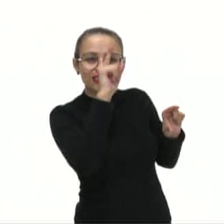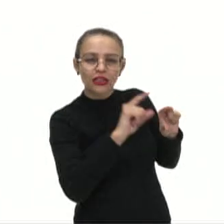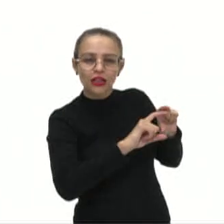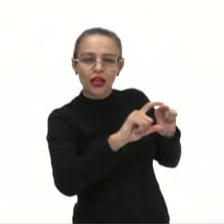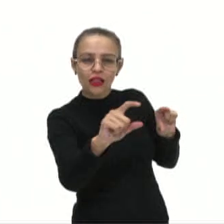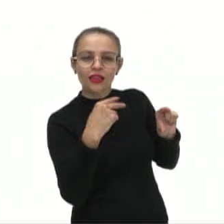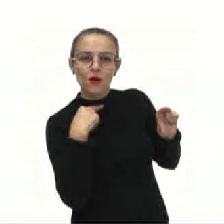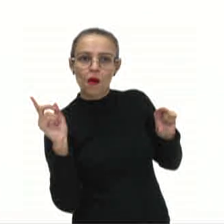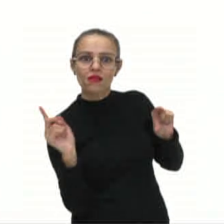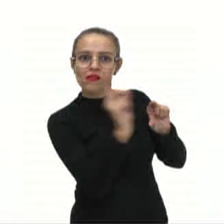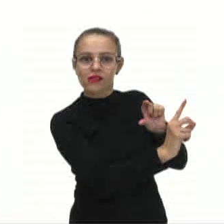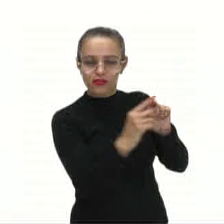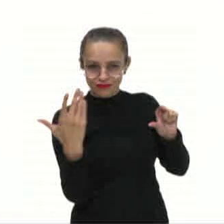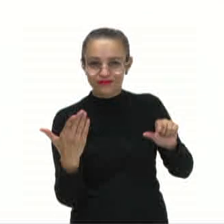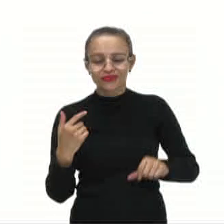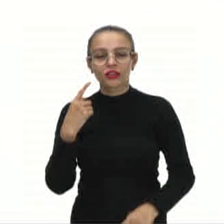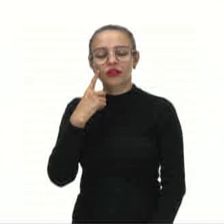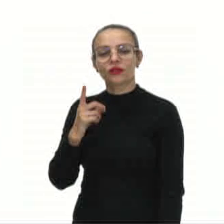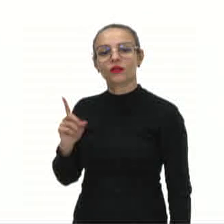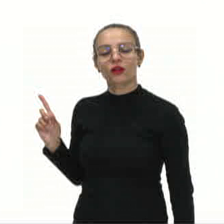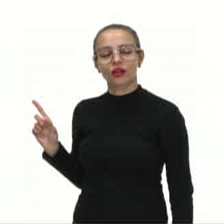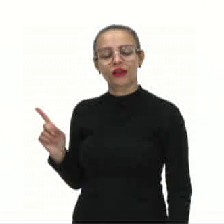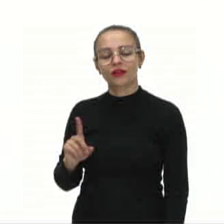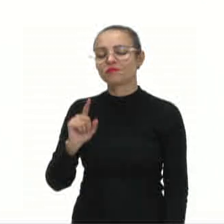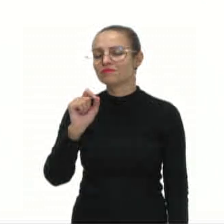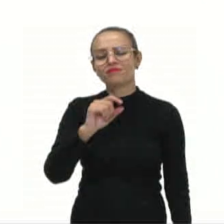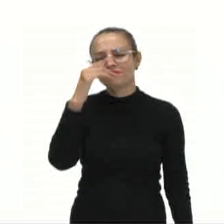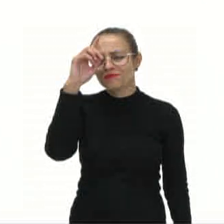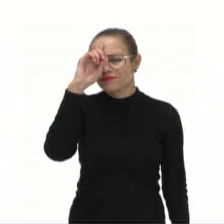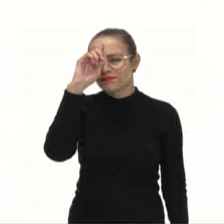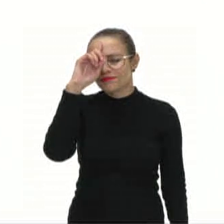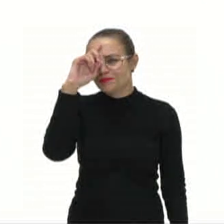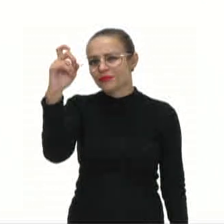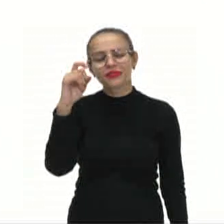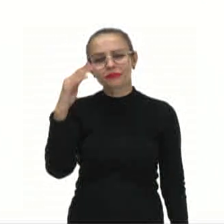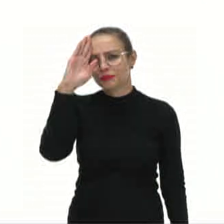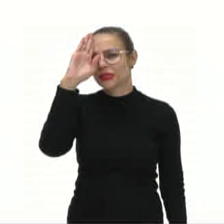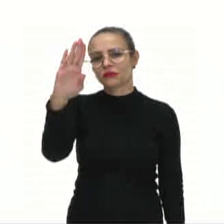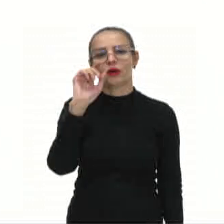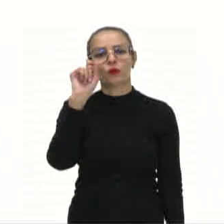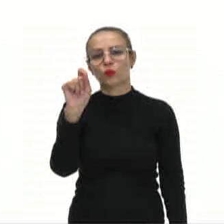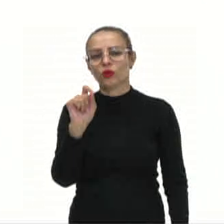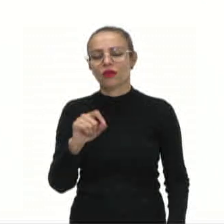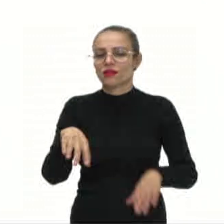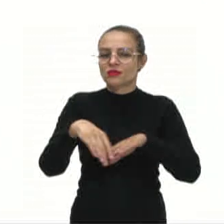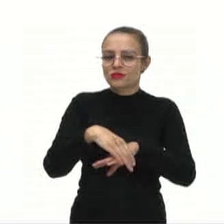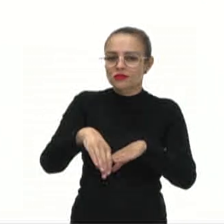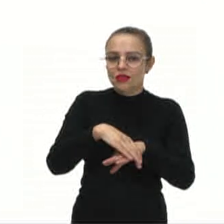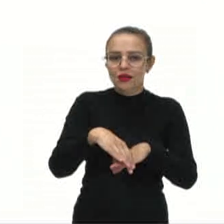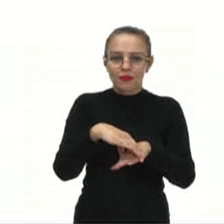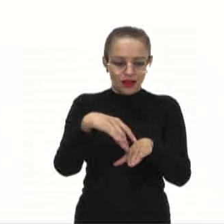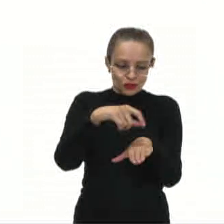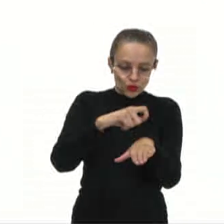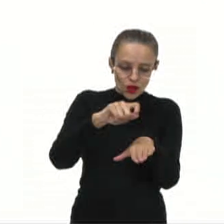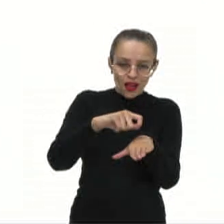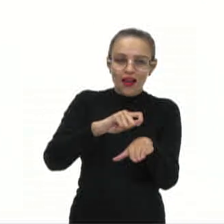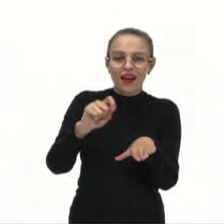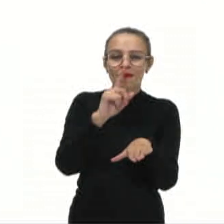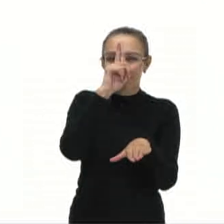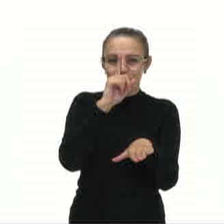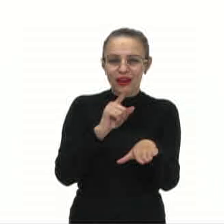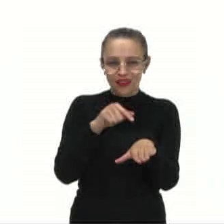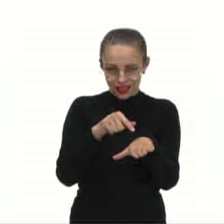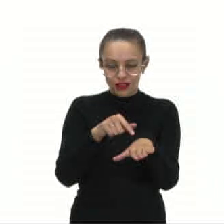né? Então, a ideia principal, né, do tênis sujo, com um dos pares com a fita de isolamento no